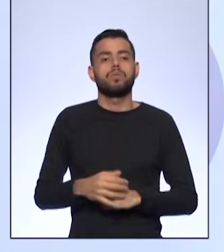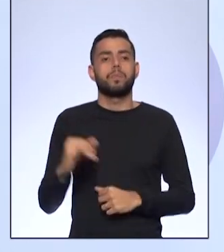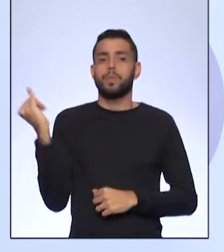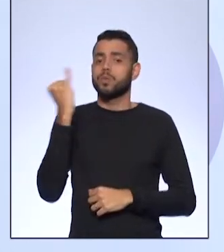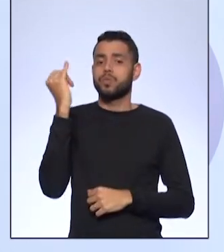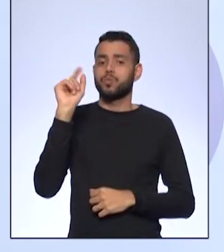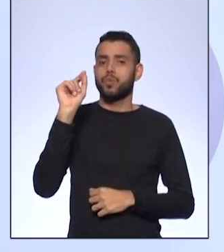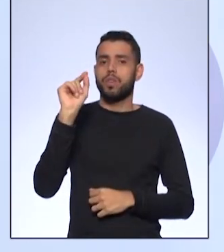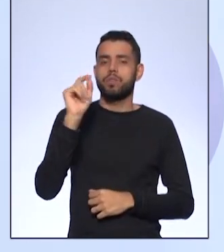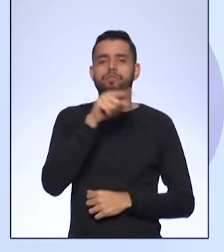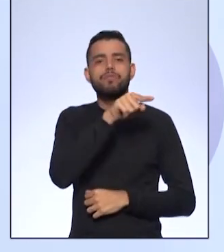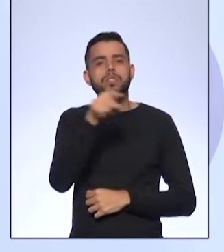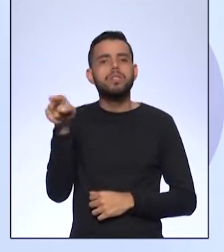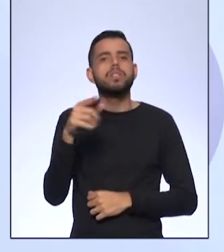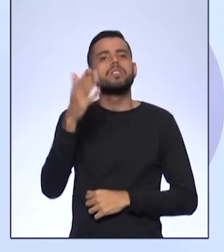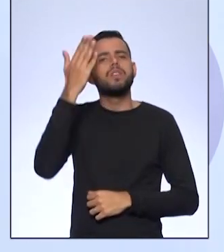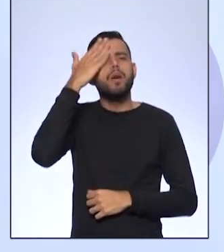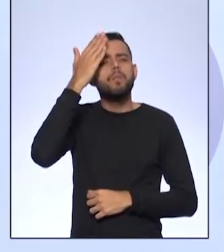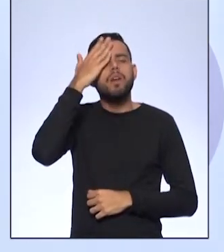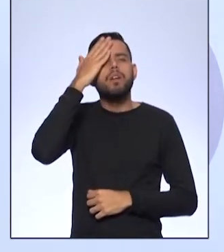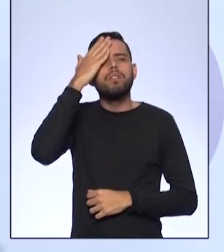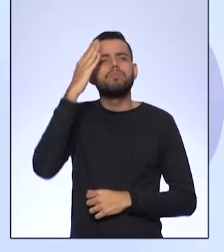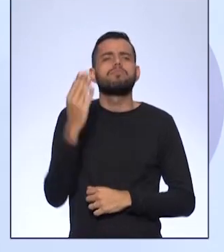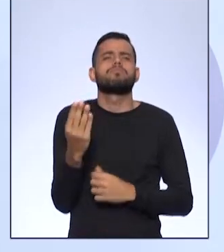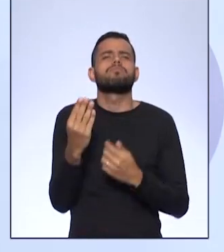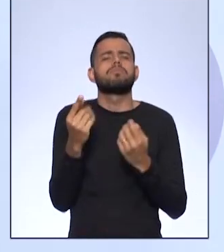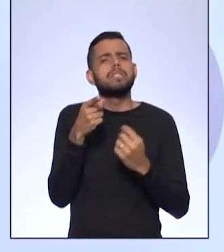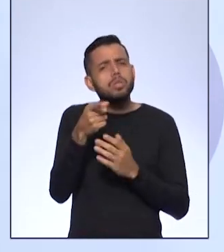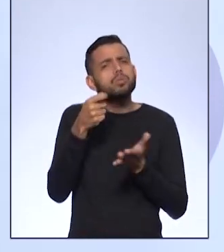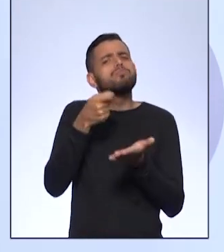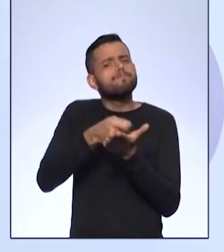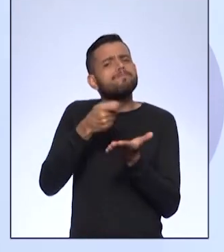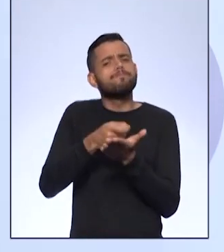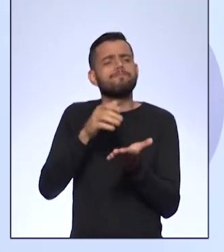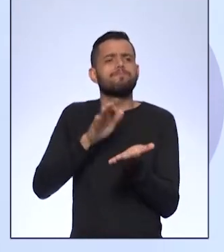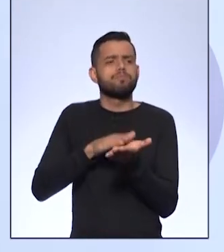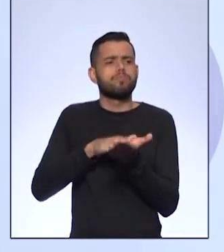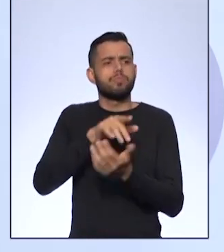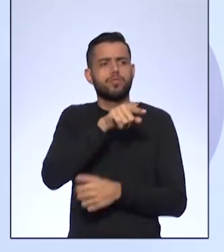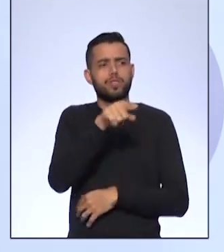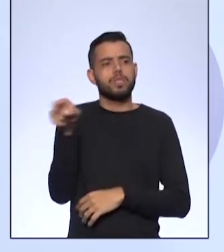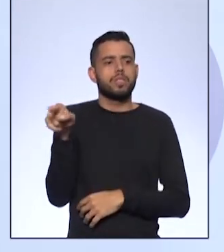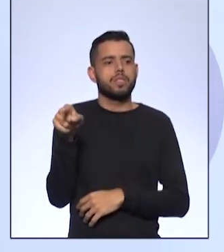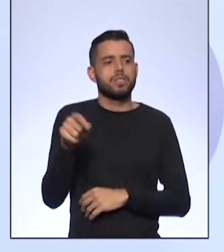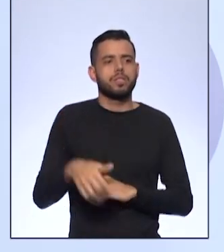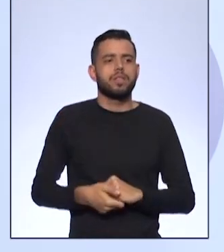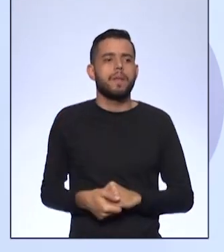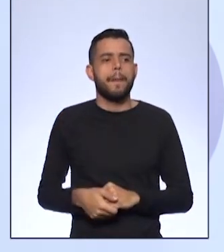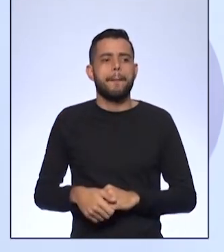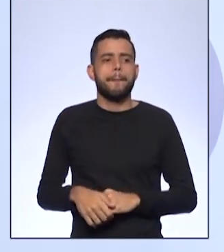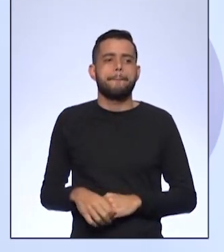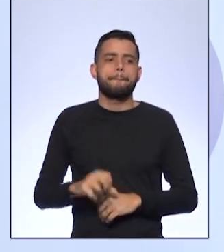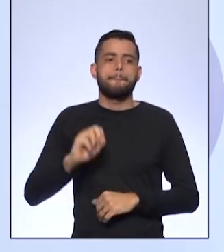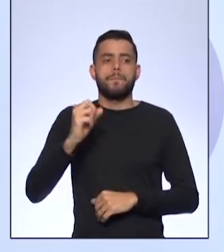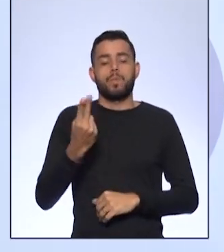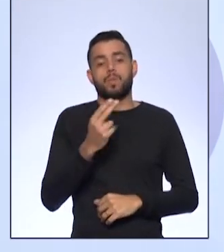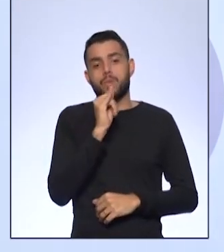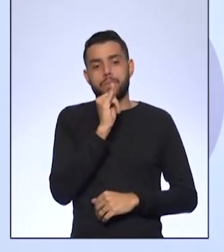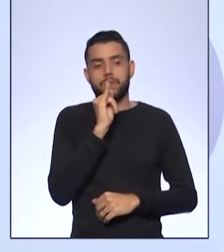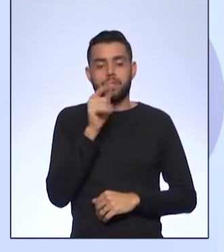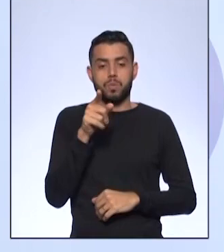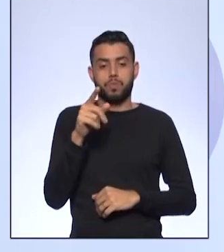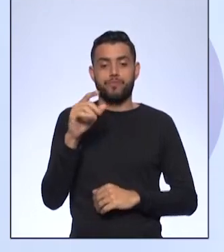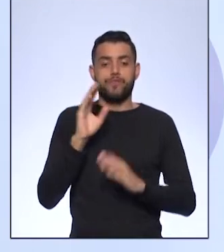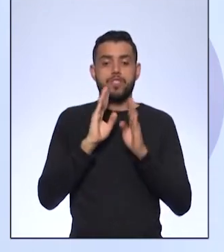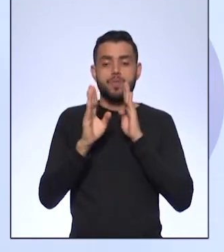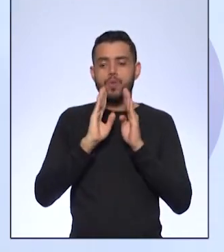importante para vocês terem essa noção de que isso vai ser cobrado de vocês. O que nada impede, por exemplo, de você ter um Facebook